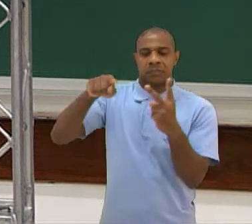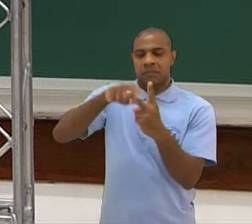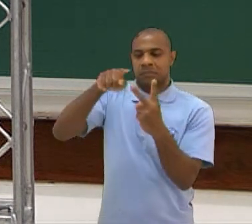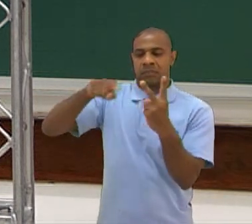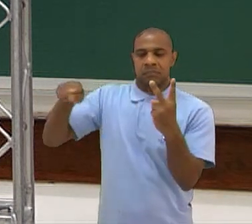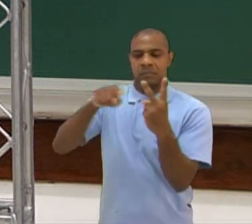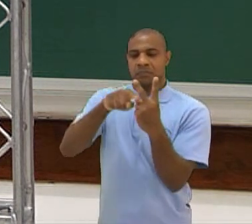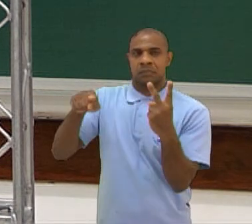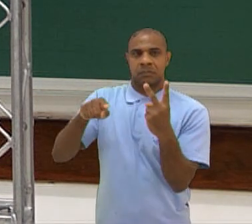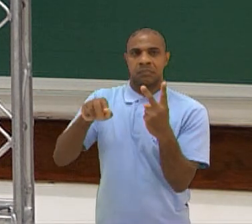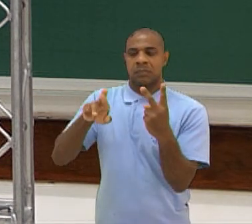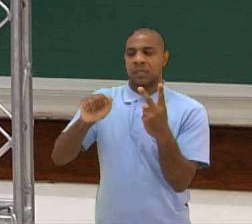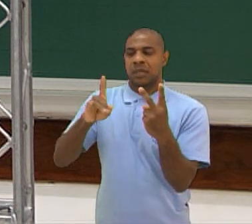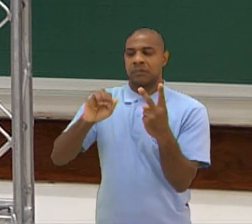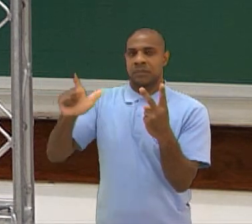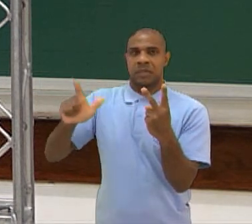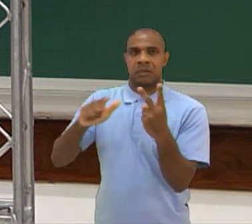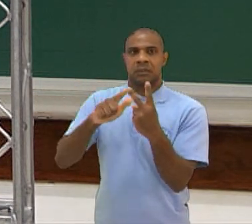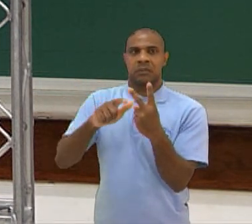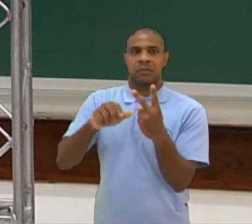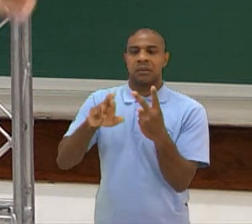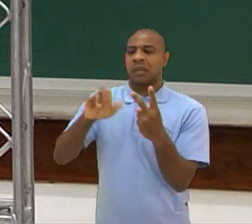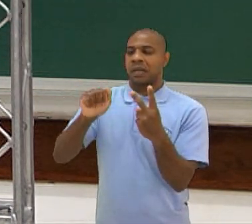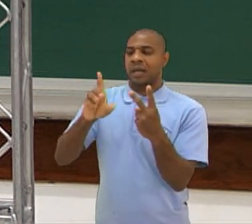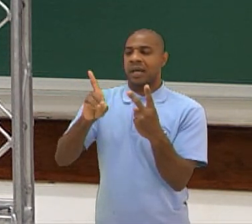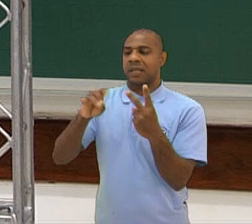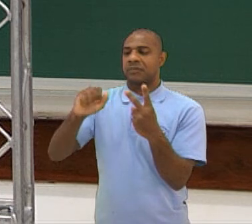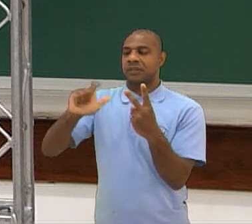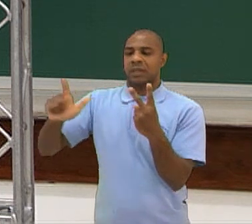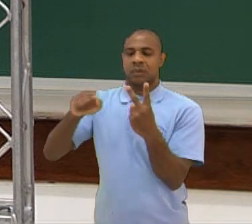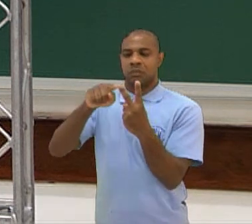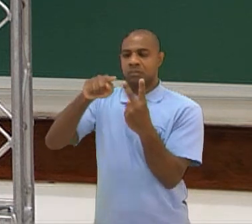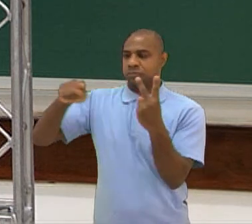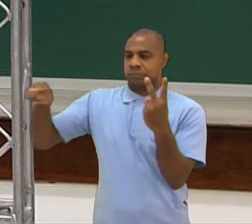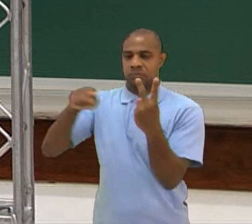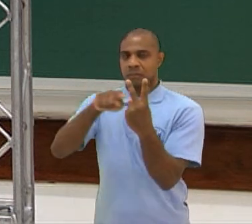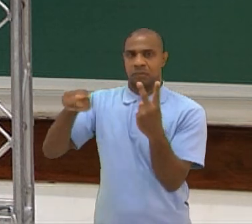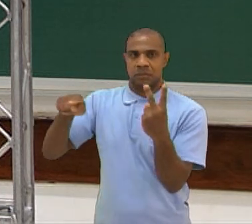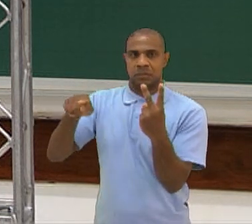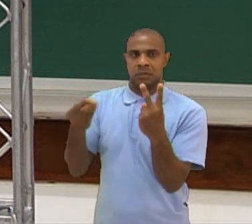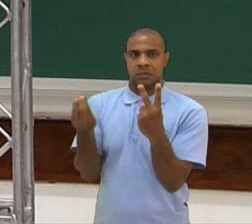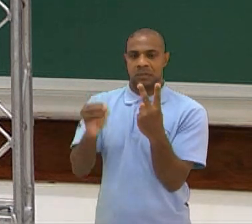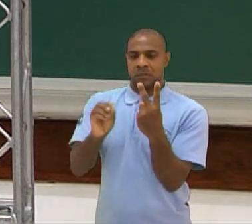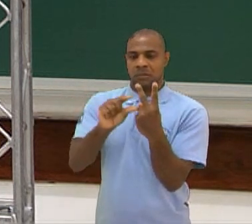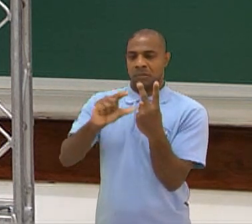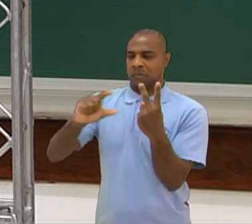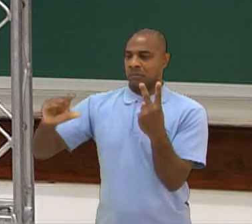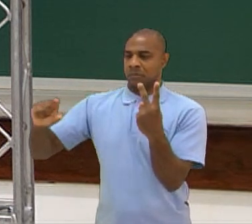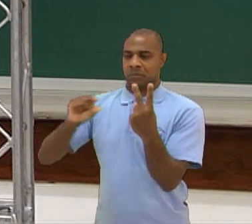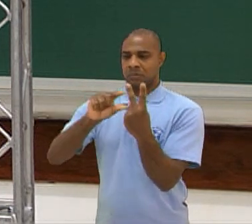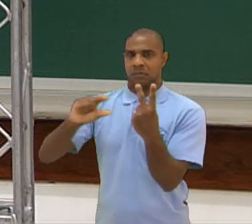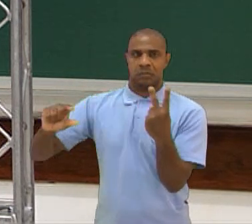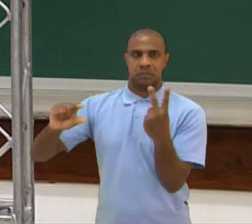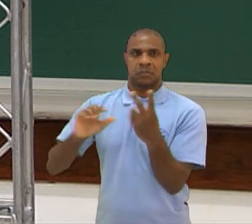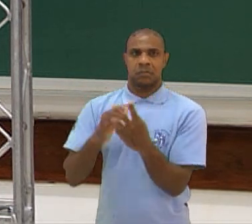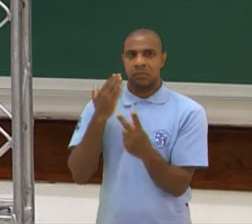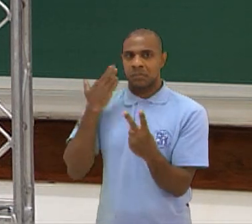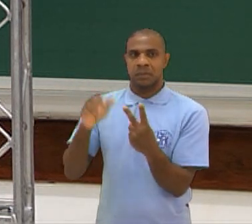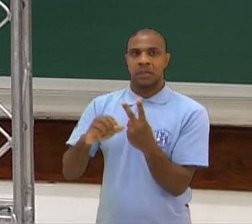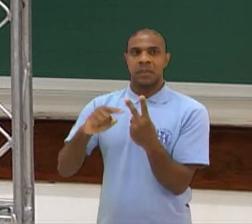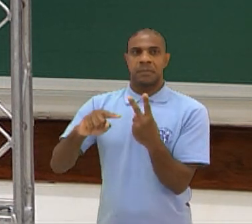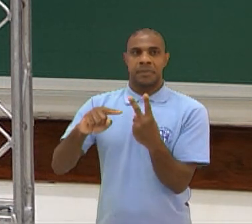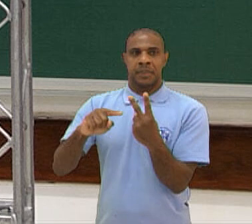vamos que vamos. Só que quando eu resolver isso aqui, eu vou cair numa equação de segundo grau, que eu já ajustei aqui para vocês. Tá vendo que está bem ajustadinha, né?